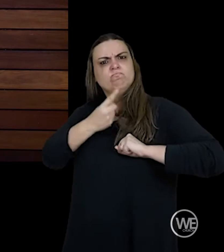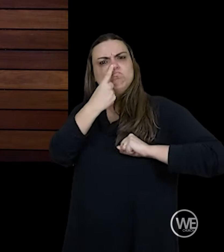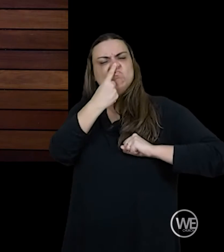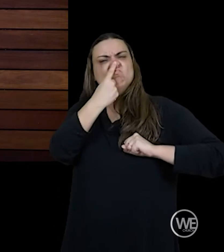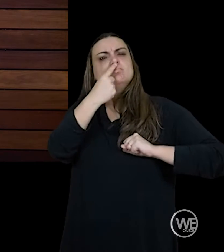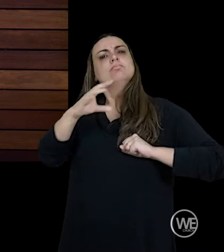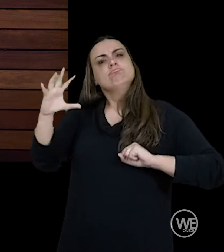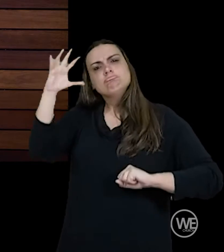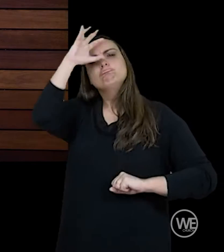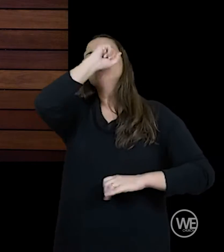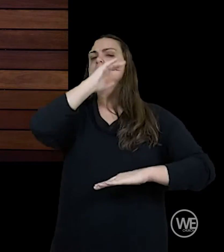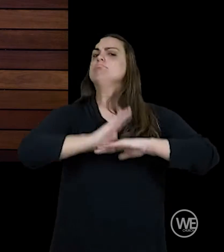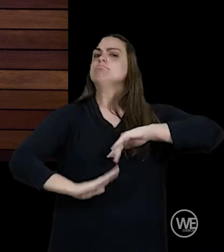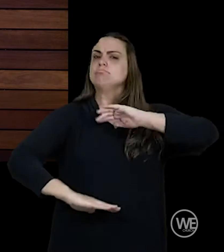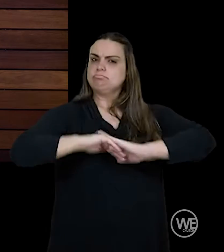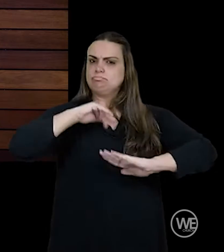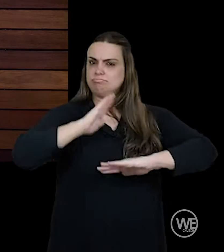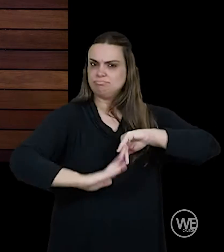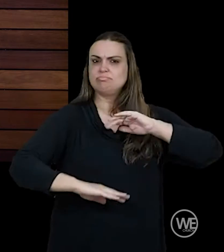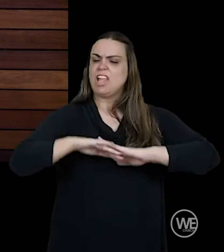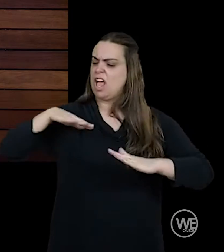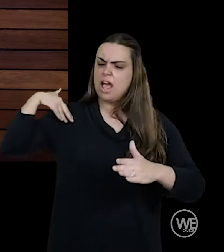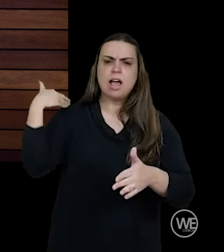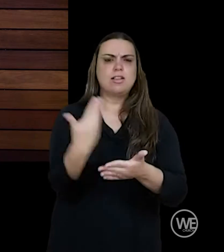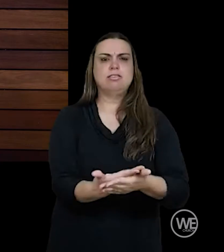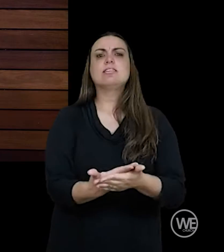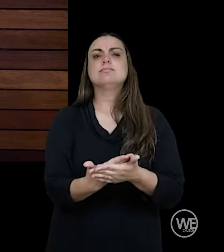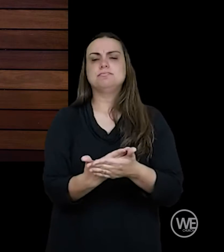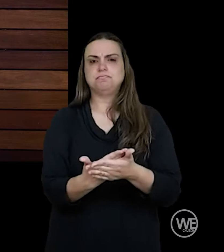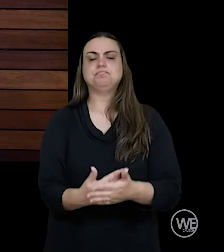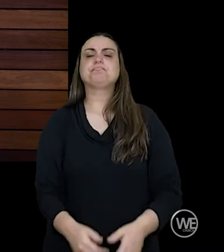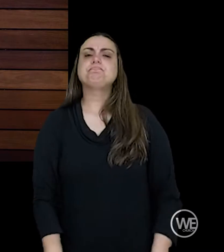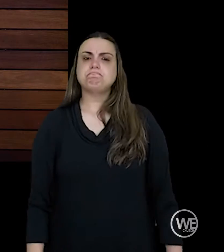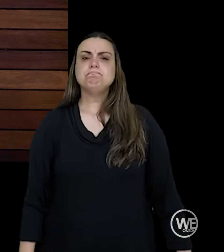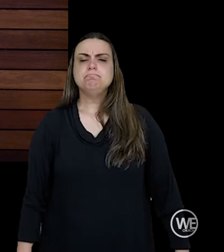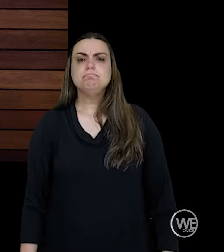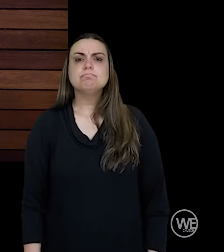aquilo que eu aprendi desde o início da minha conversão.